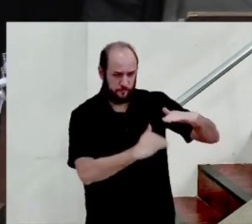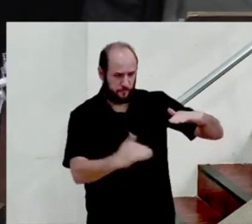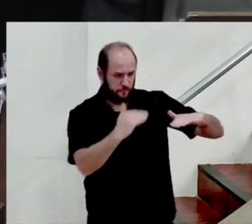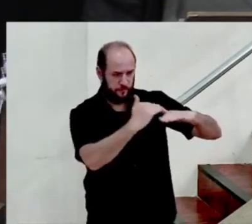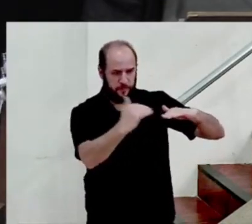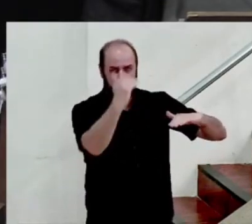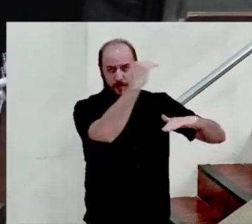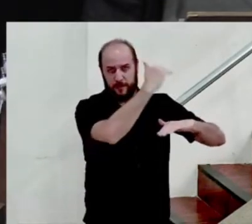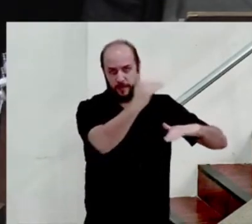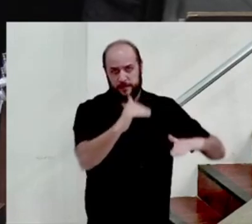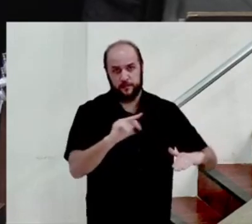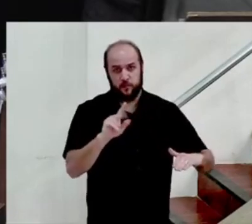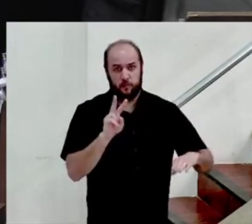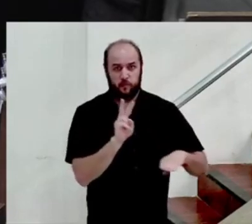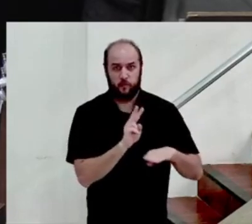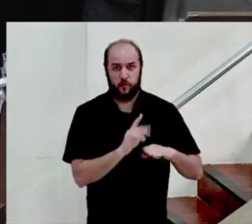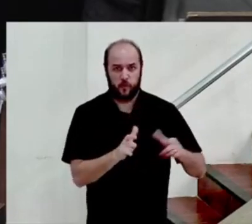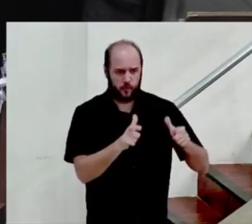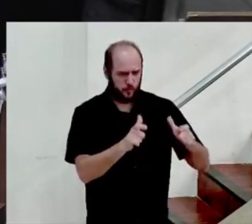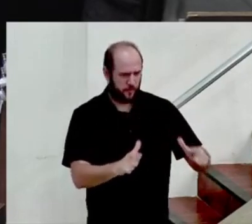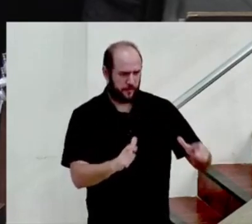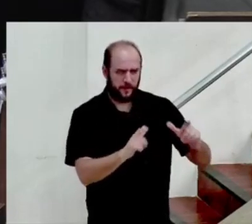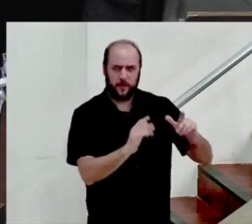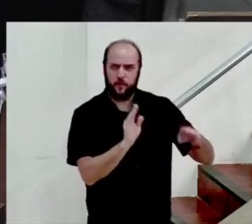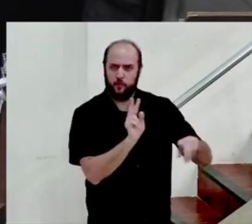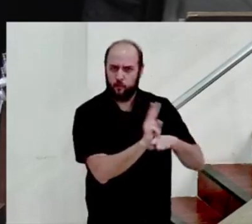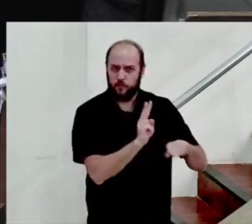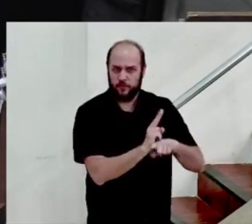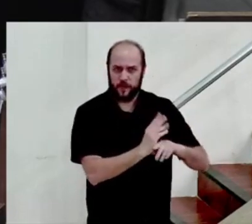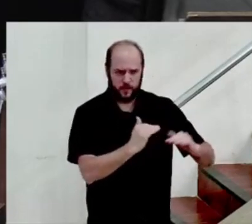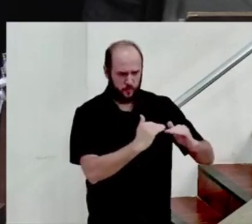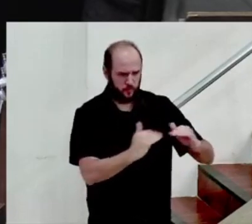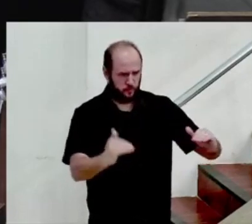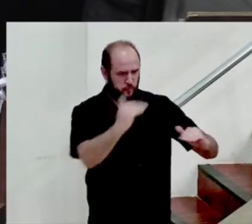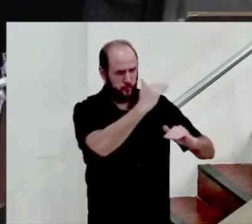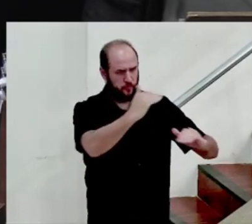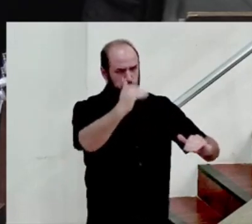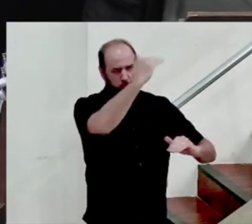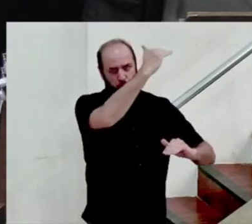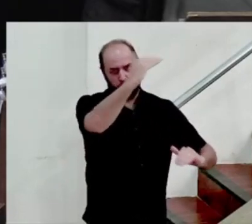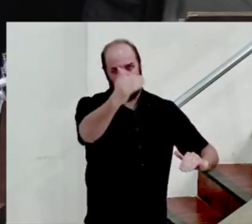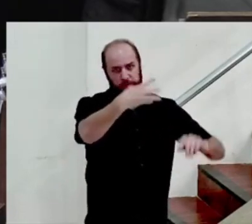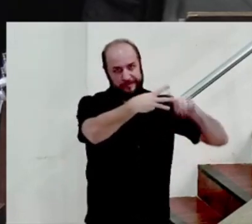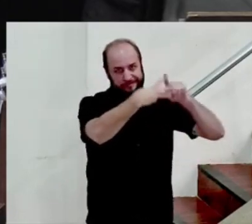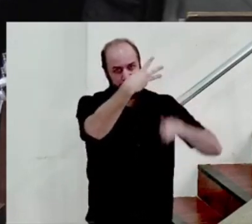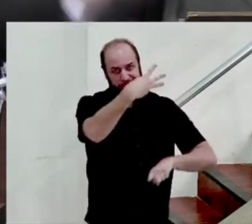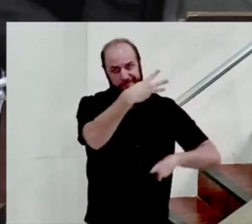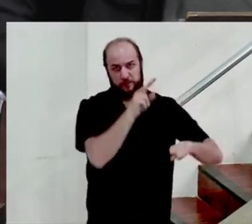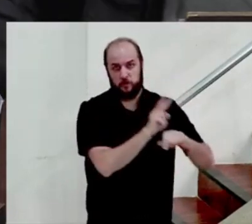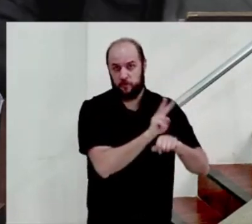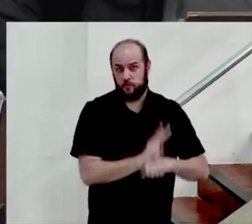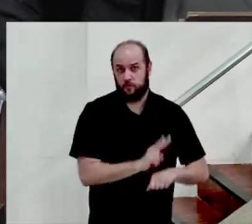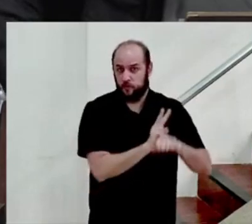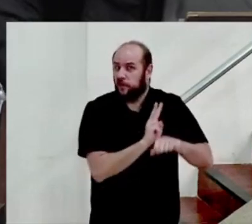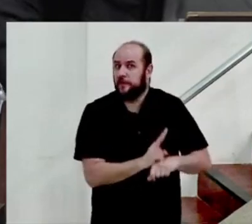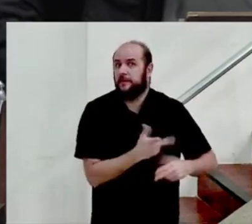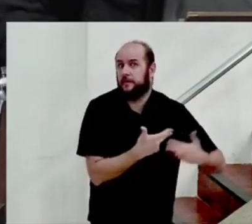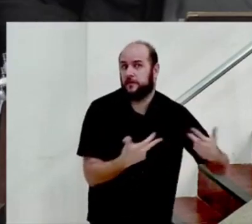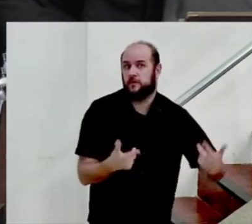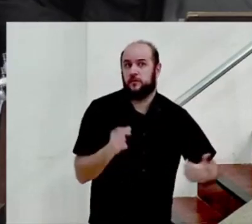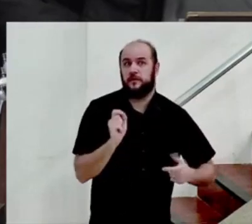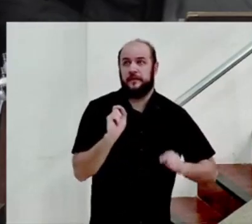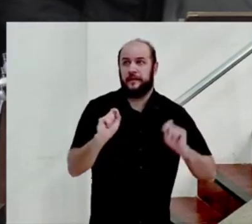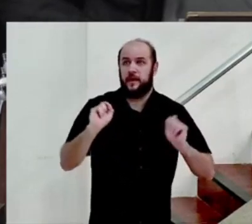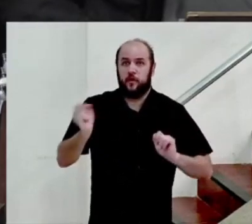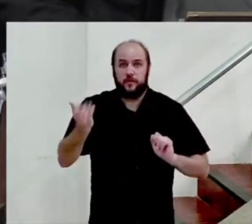se fosse 3 abrigos. Seria um lugar de proteção, seria um lugar então de preservação em relação àquilo que aconteceria